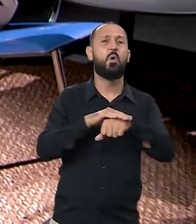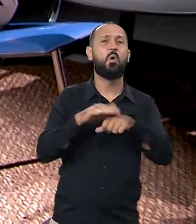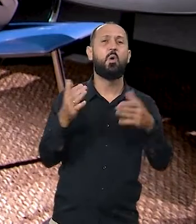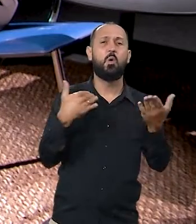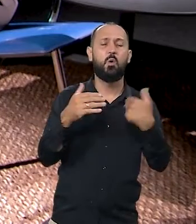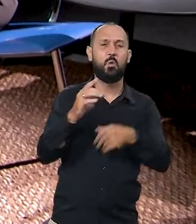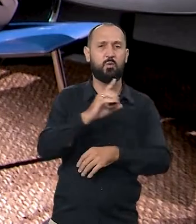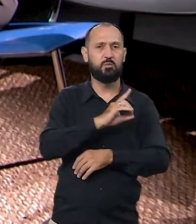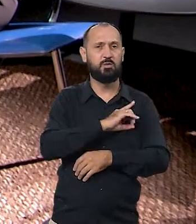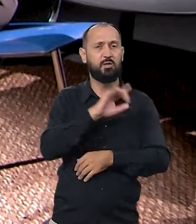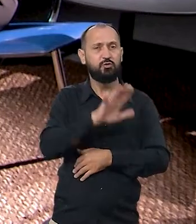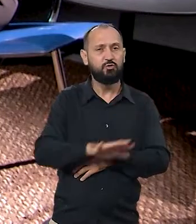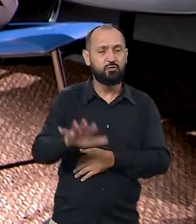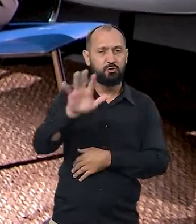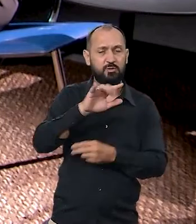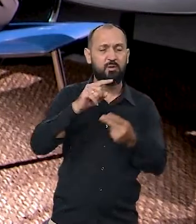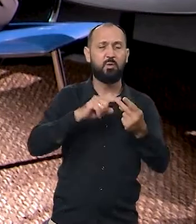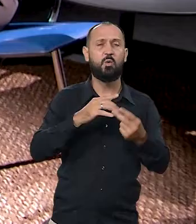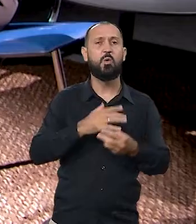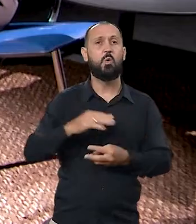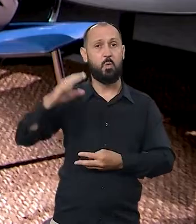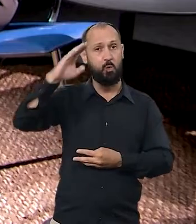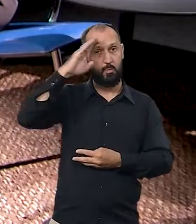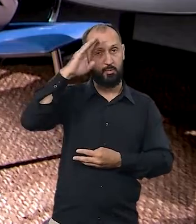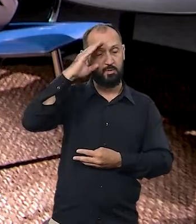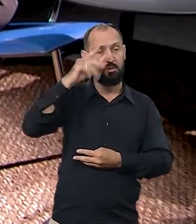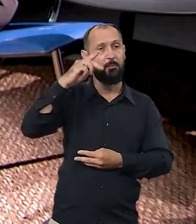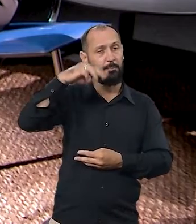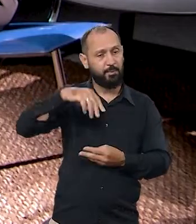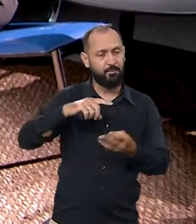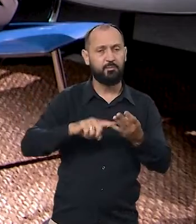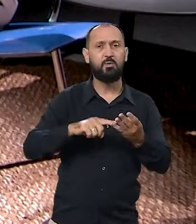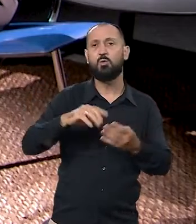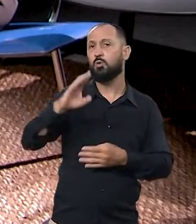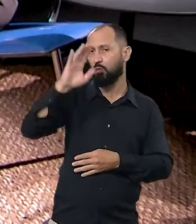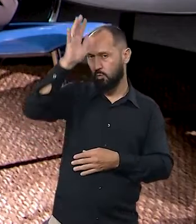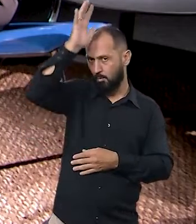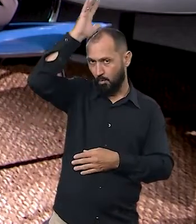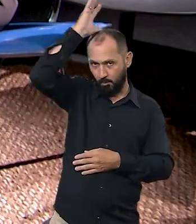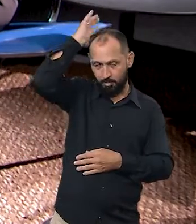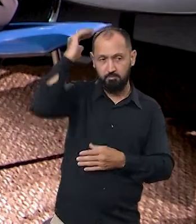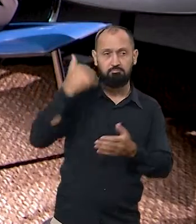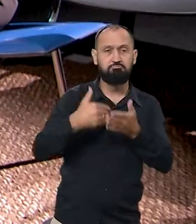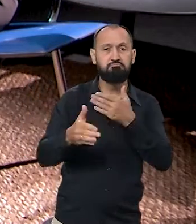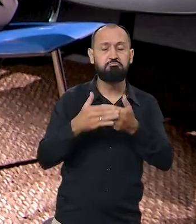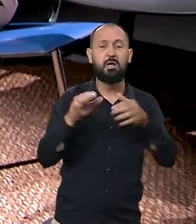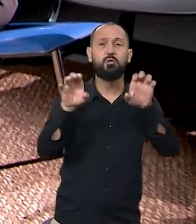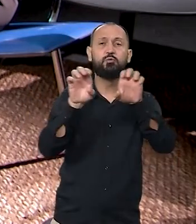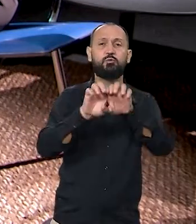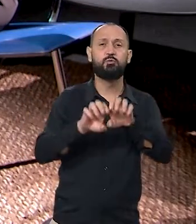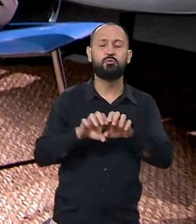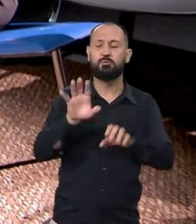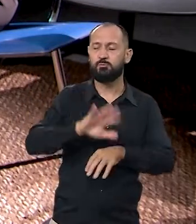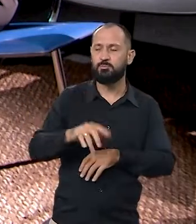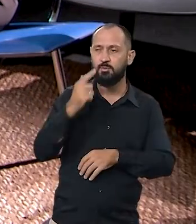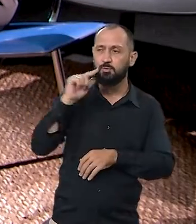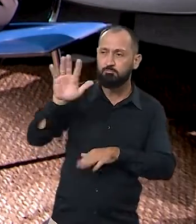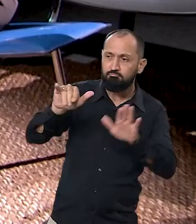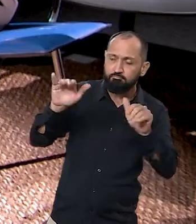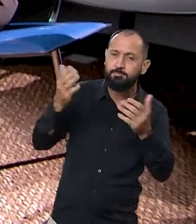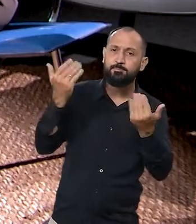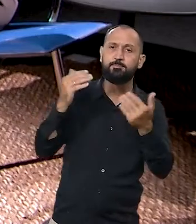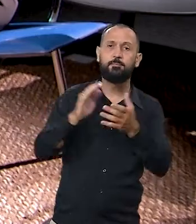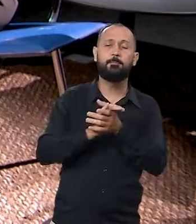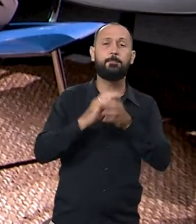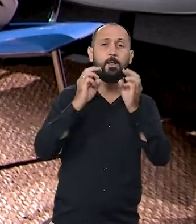cheguei no diálogo com o delegado-geral da Polícia Civil, com o comandante da Polícia Militar, com o comandante dos bombeiros, enfim, com toda